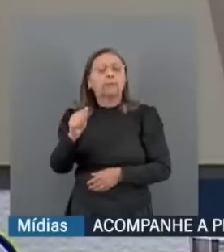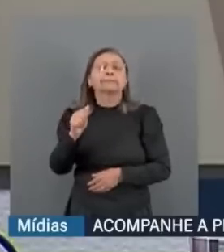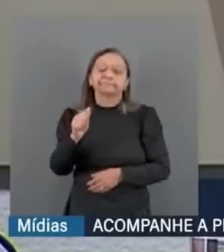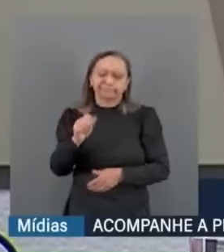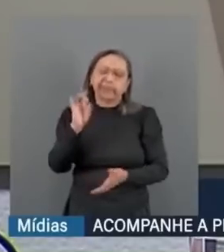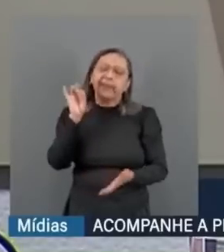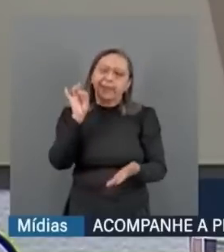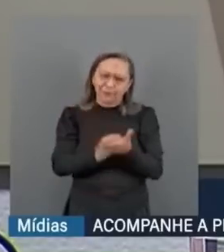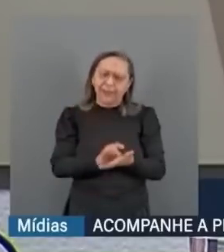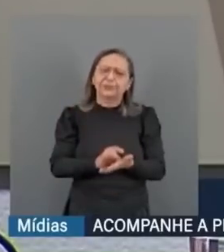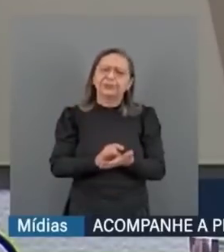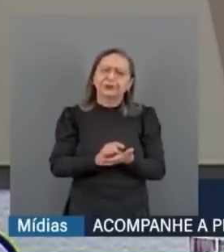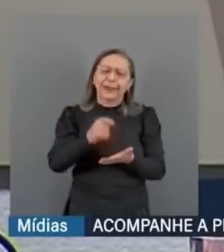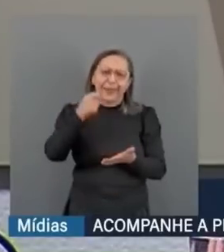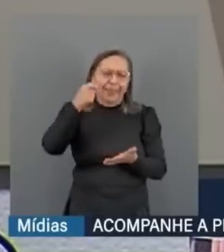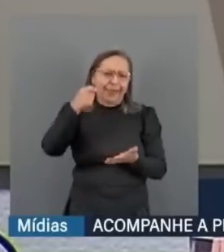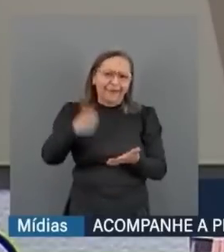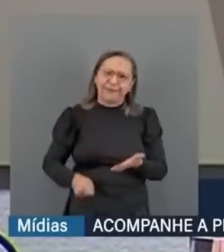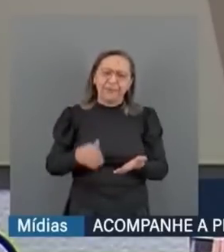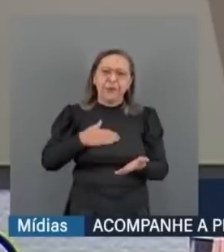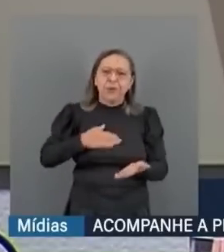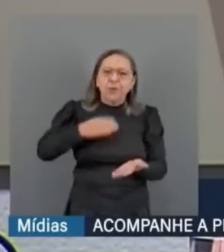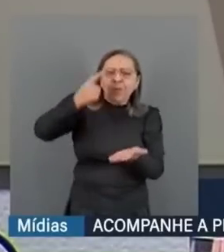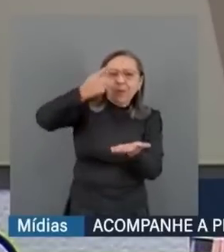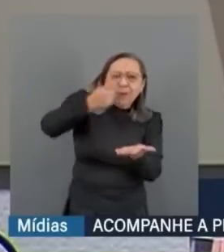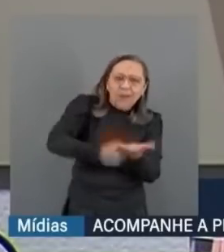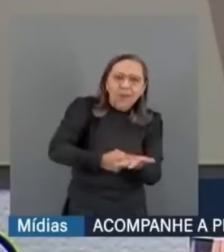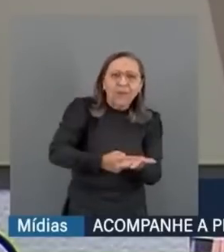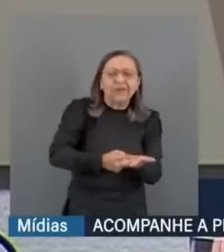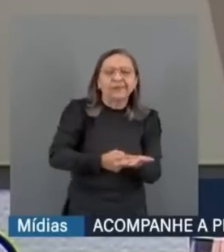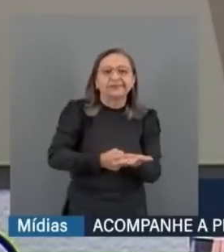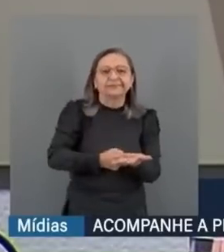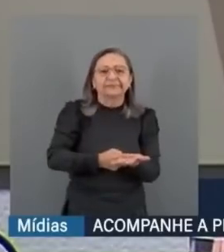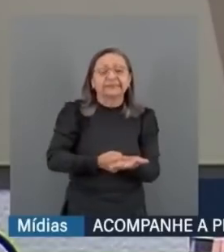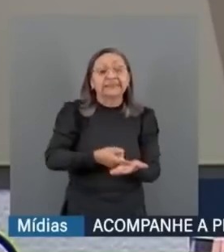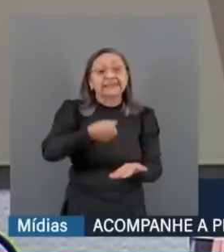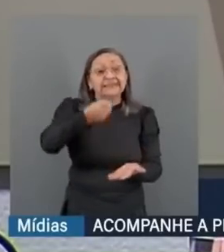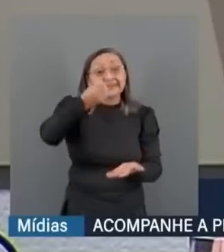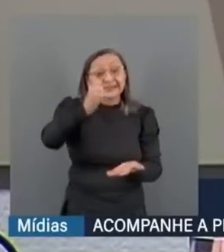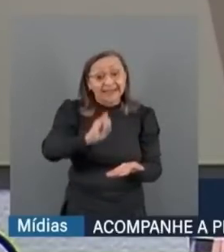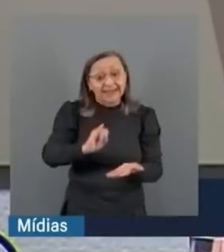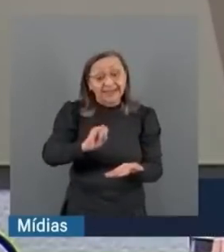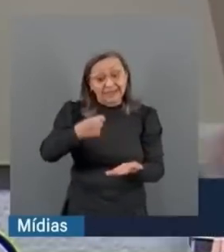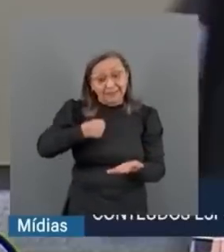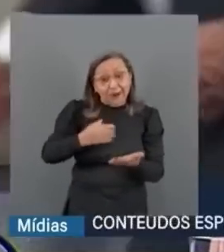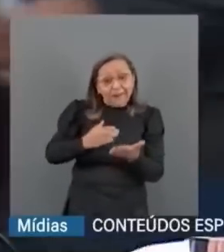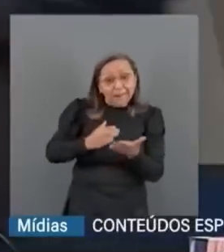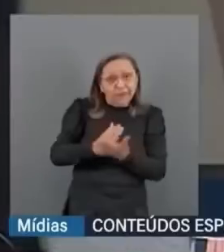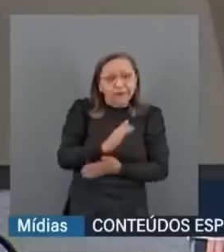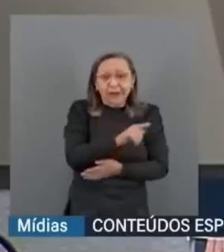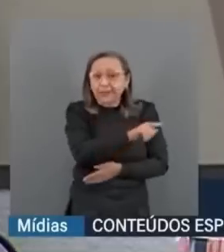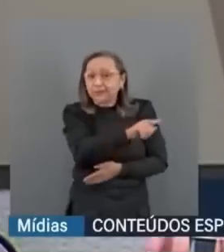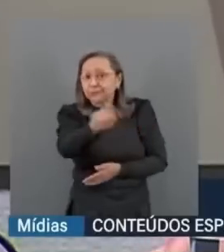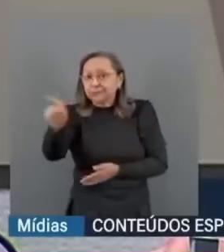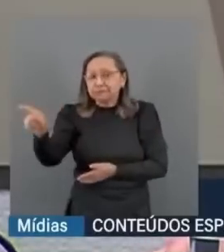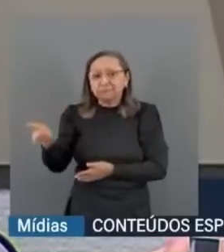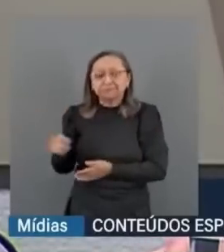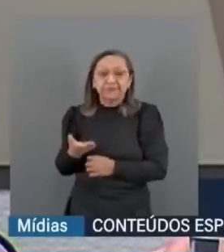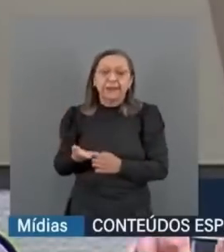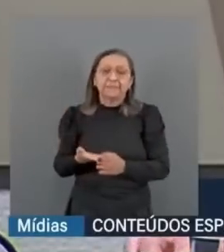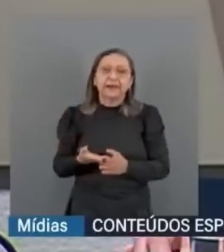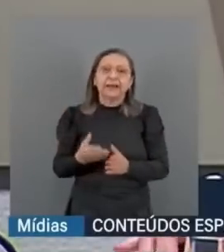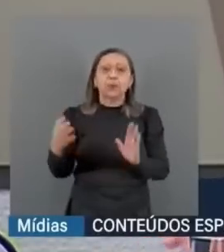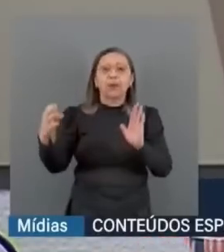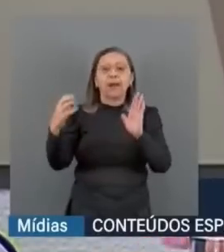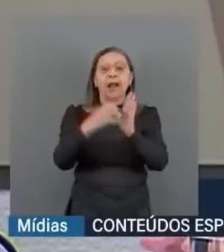se aplica nos próximos casos. Mas isso é um problema do próprio direito brasileiro. Tudo isso que está